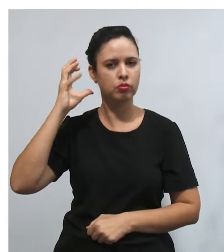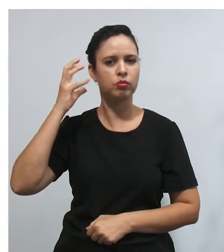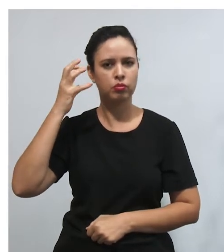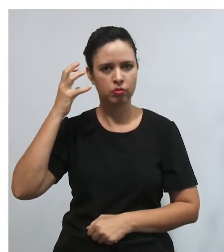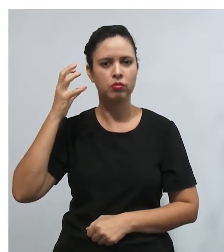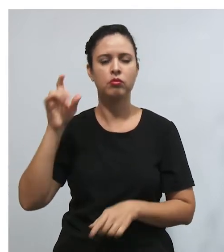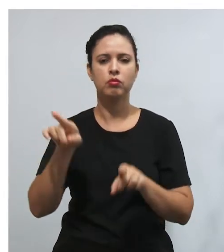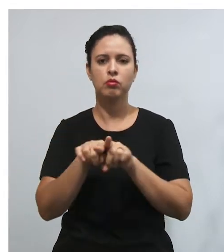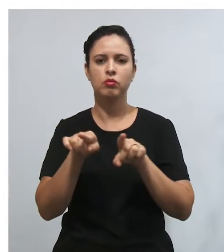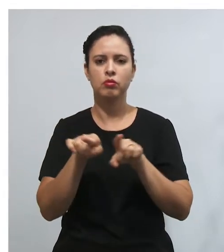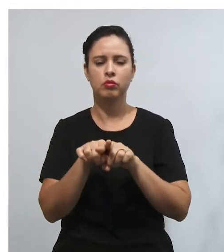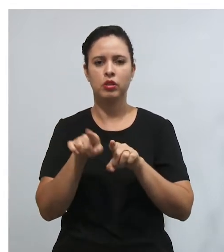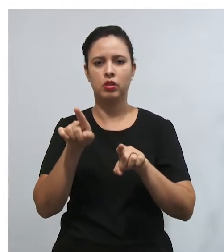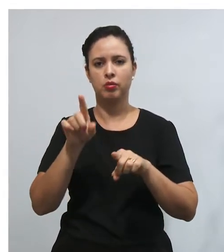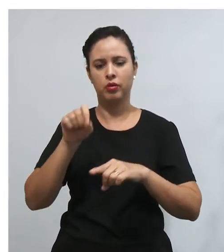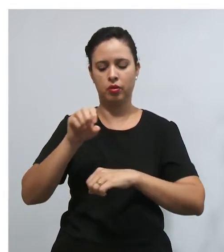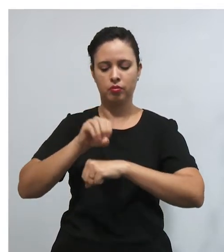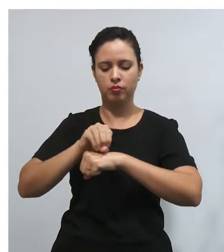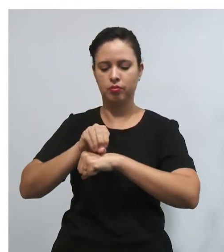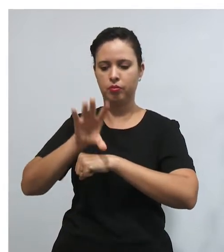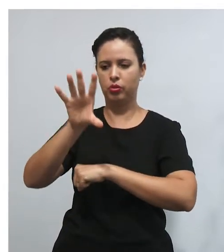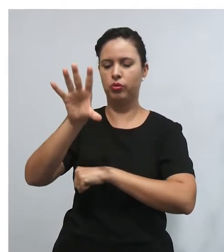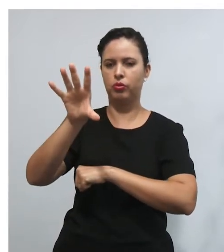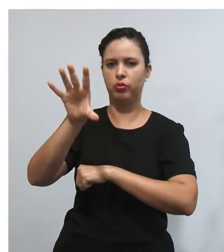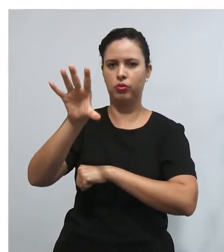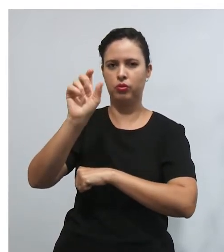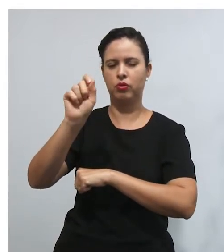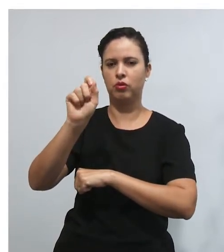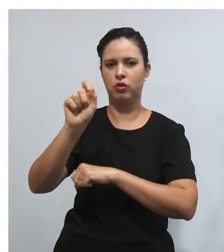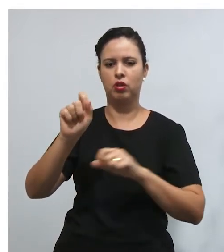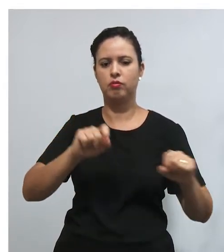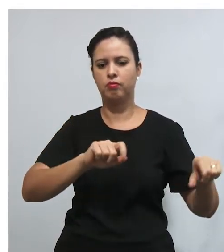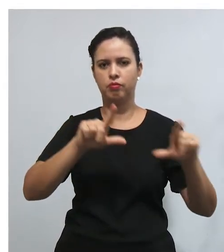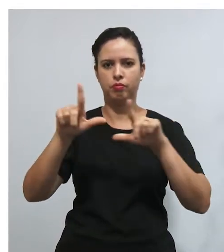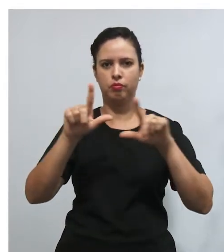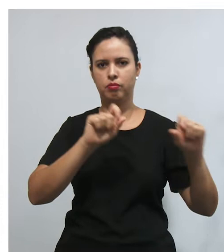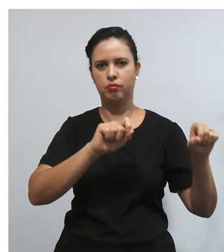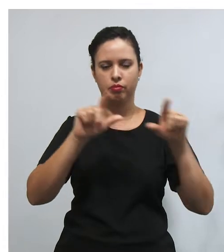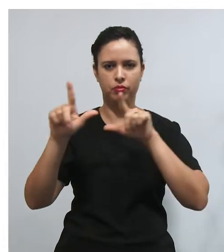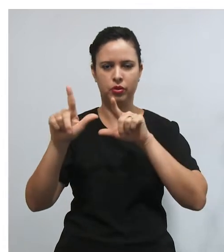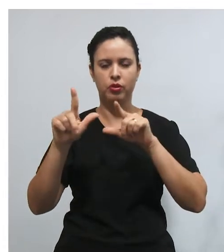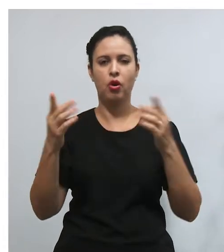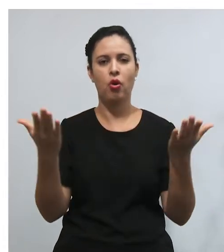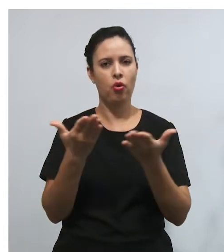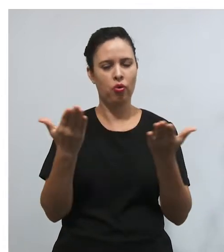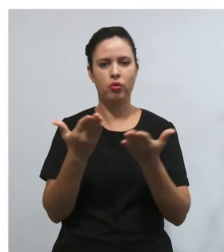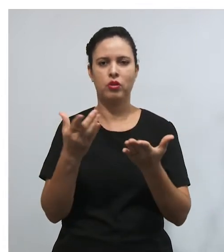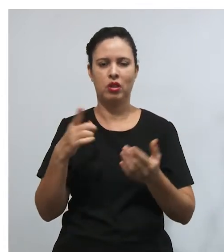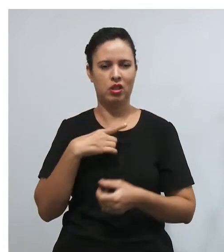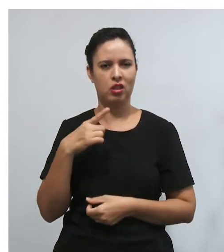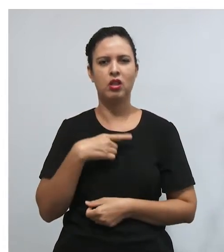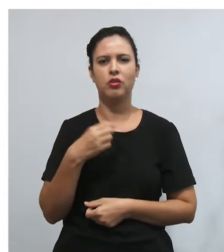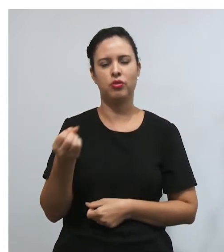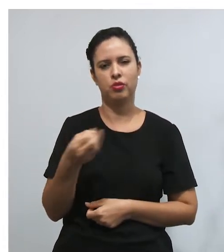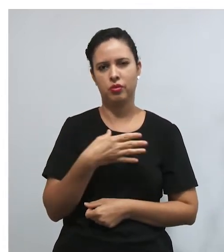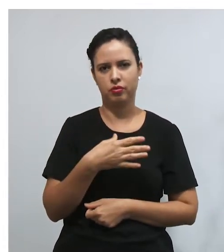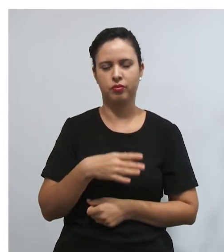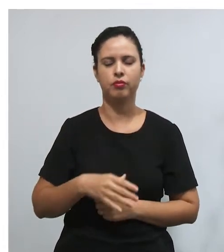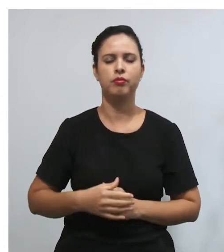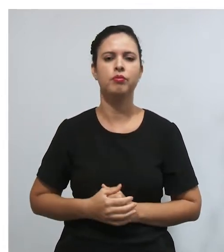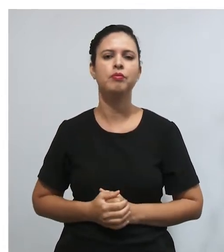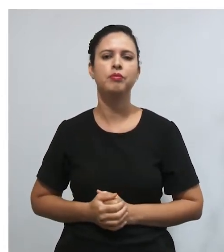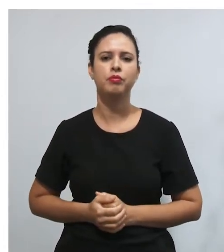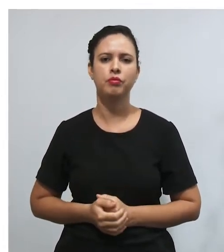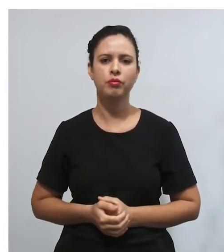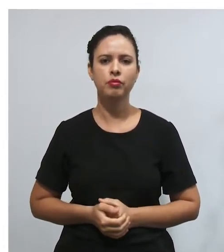de saída. Um data show também dos mais antigos, né? Hoje em dia está tudo muito interativo, né? Aqueles mais antigos também são só dispositivo de